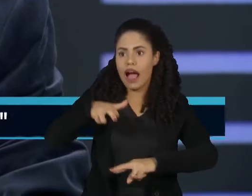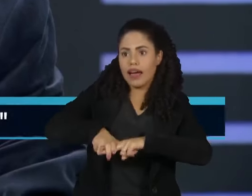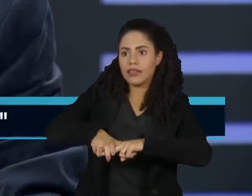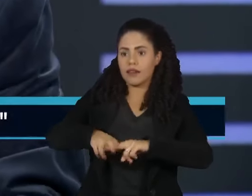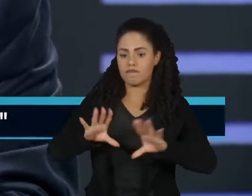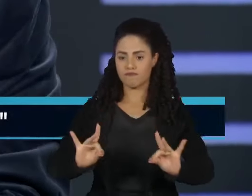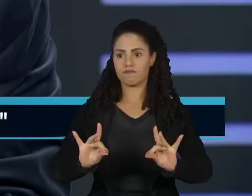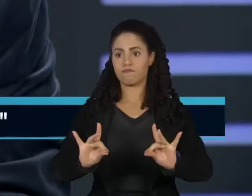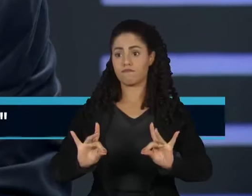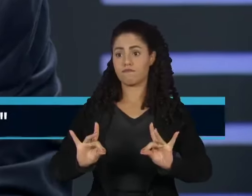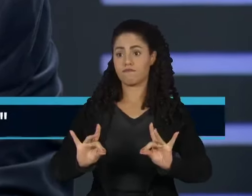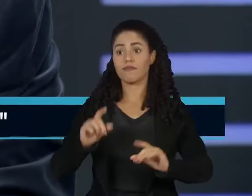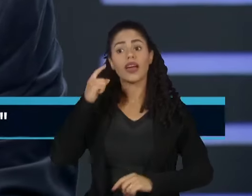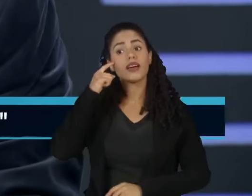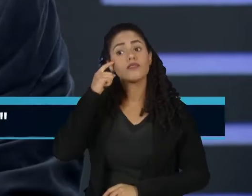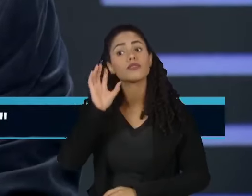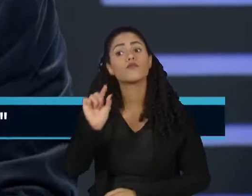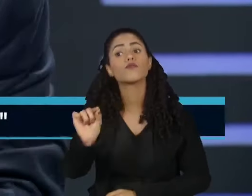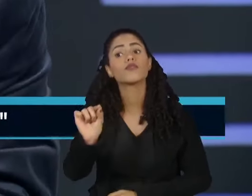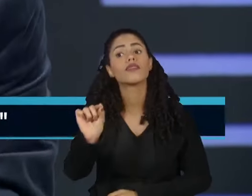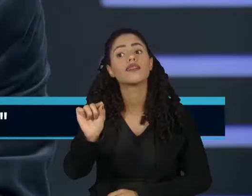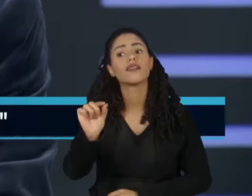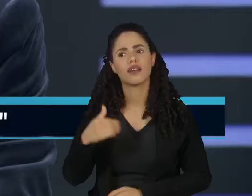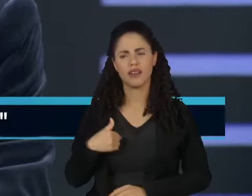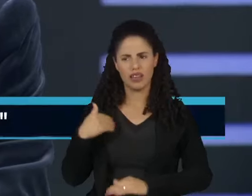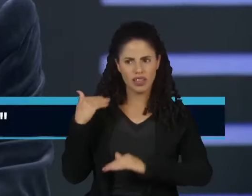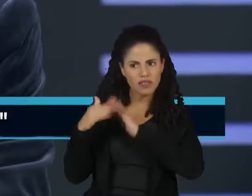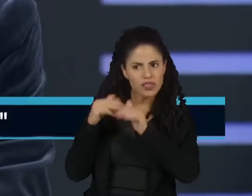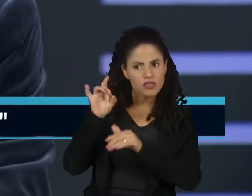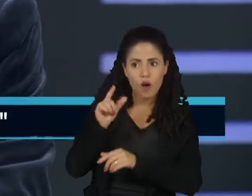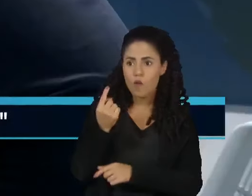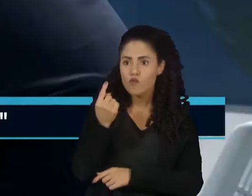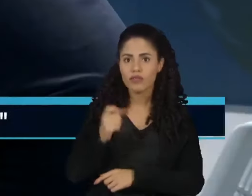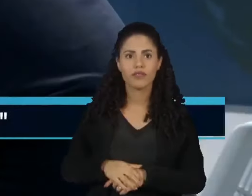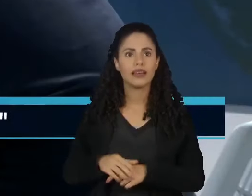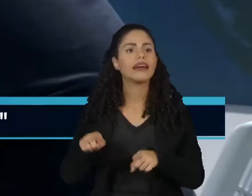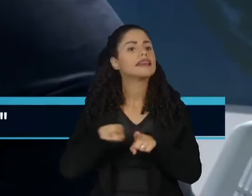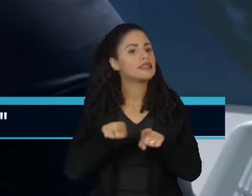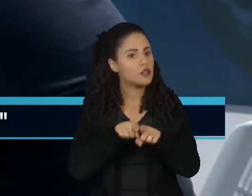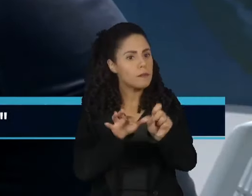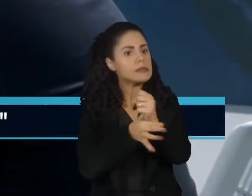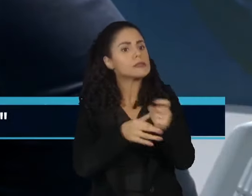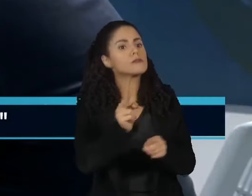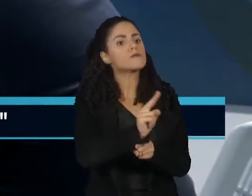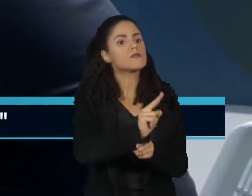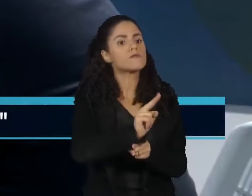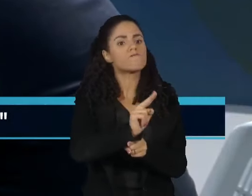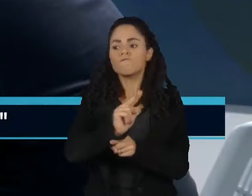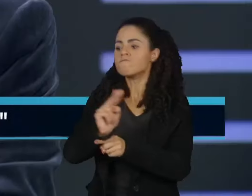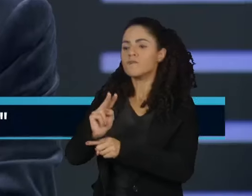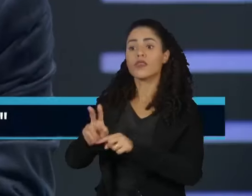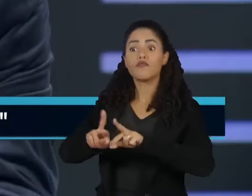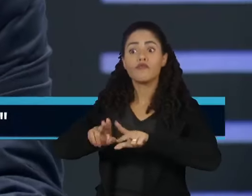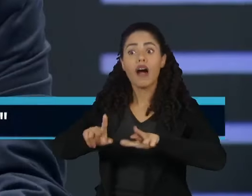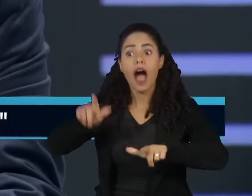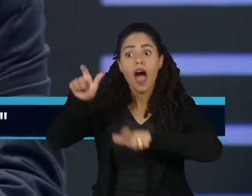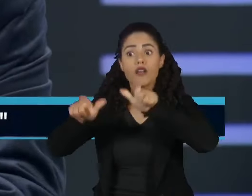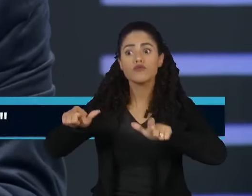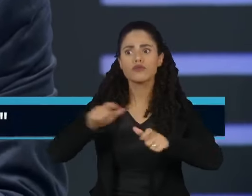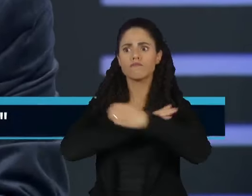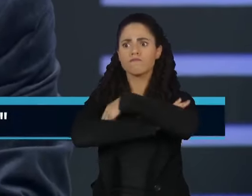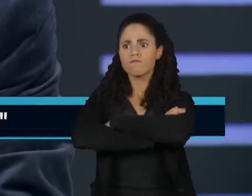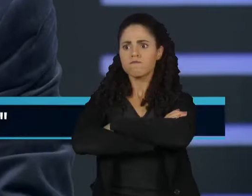daí, você vai pensar o quê? Esse é o grande avanço desse debate. Sem falar dos seguranças que estavam à frente de todos os candidatos. Vários seguranças, mas